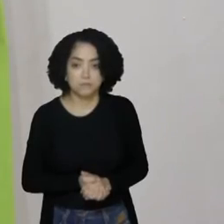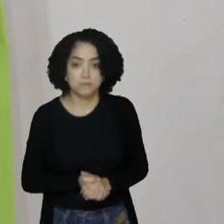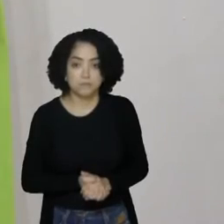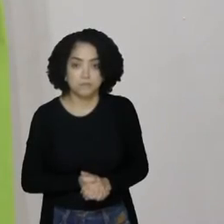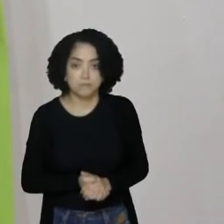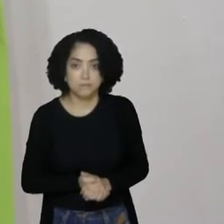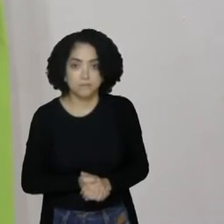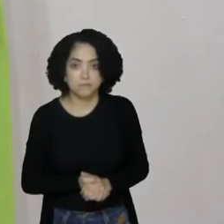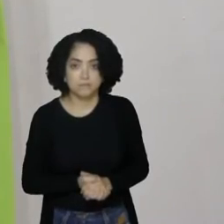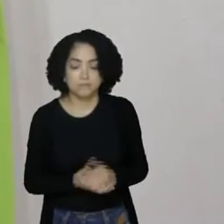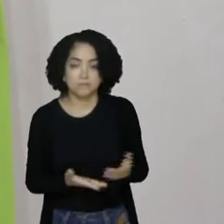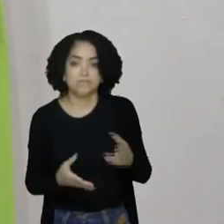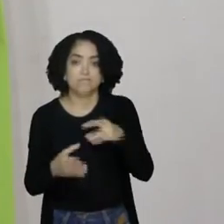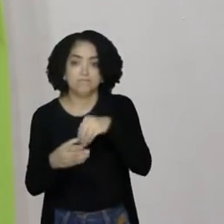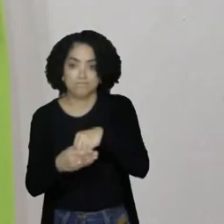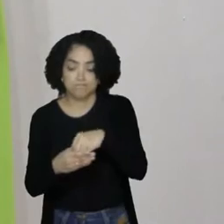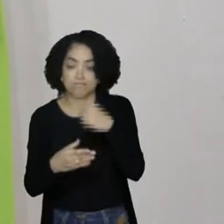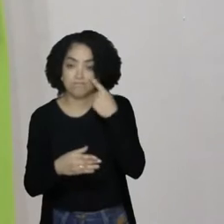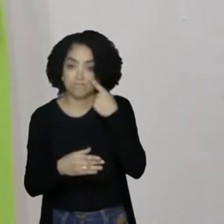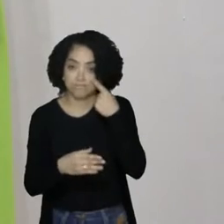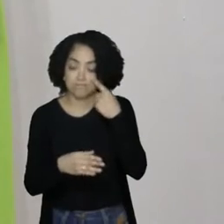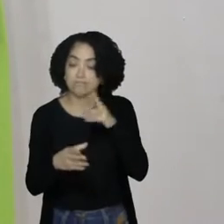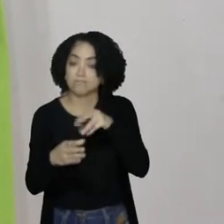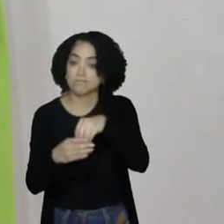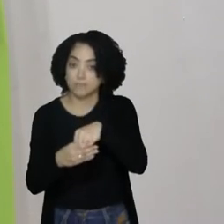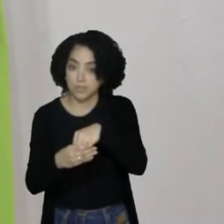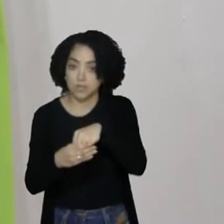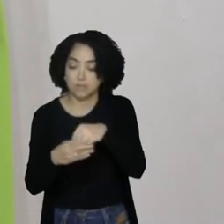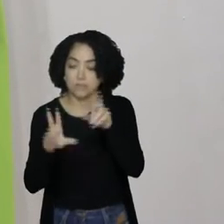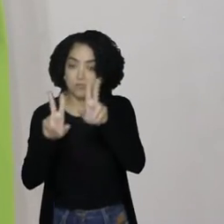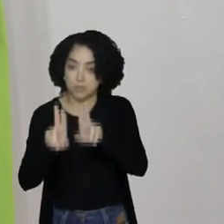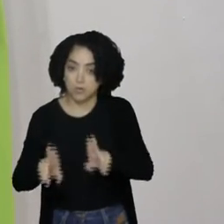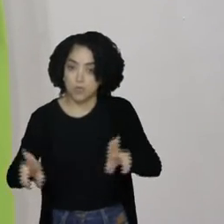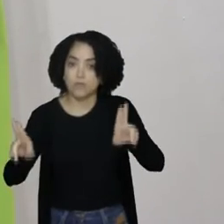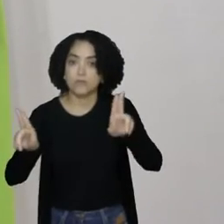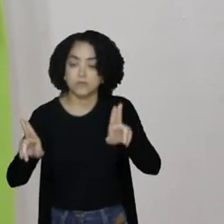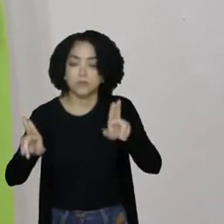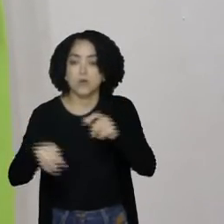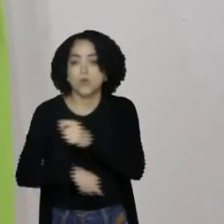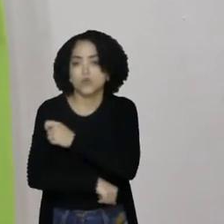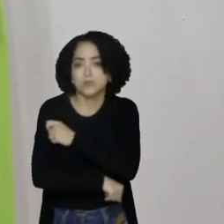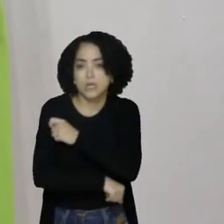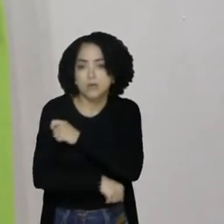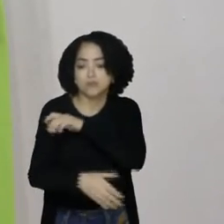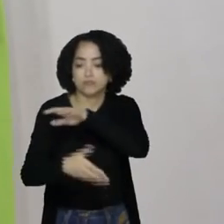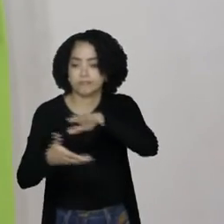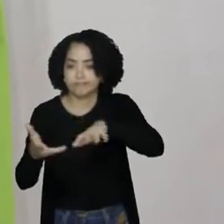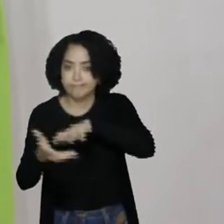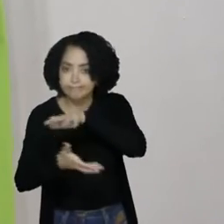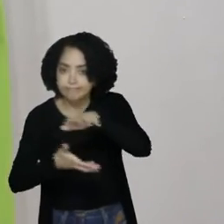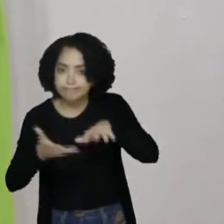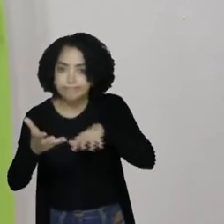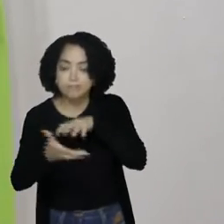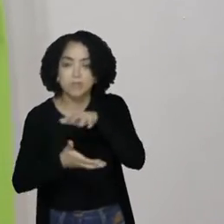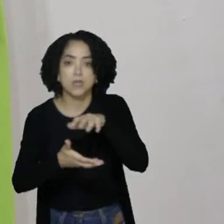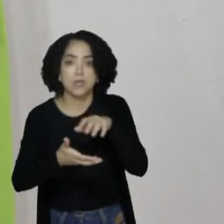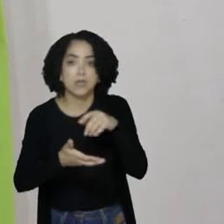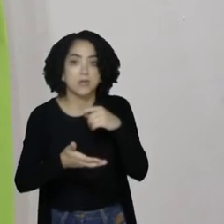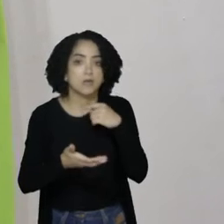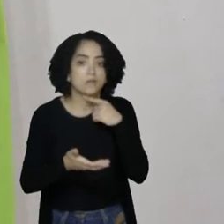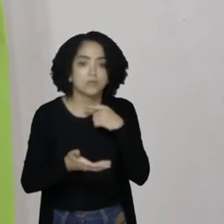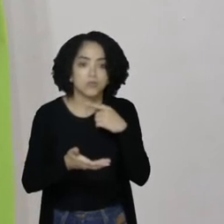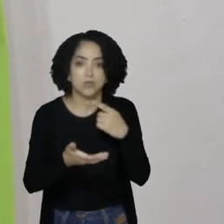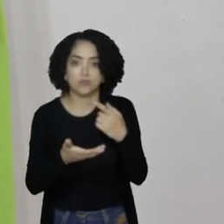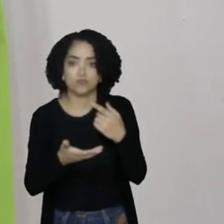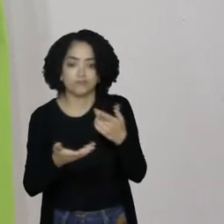Então, isso aí dentro dos corredores da universidade, os alunos fazendo balbúrdia e não deixando estudar aqueles